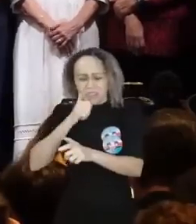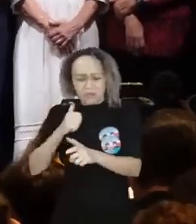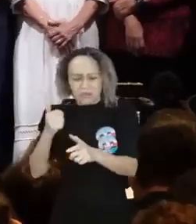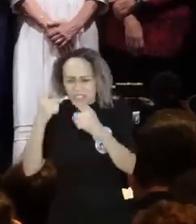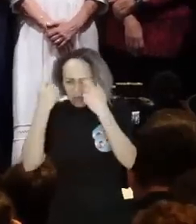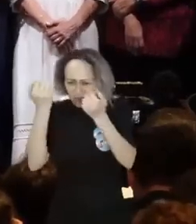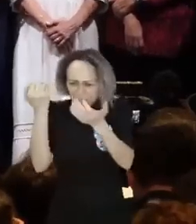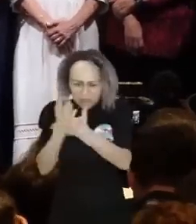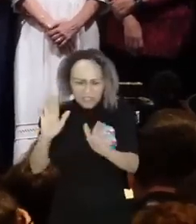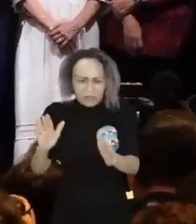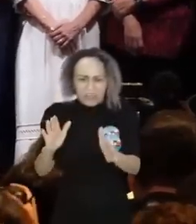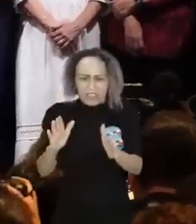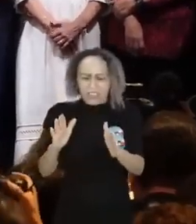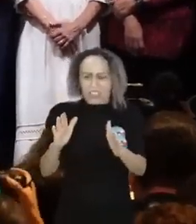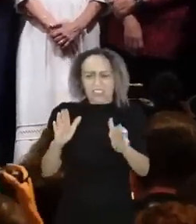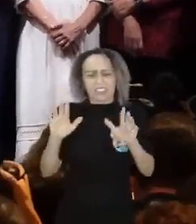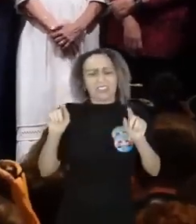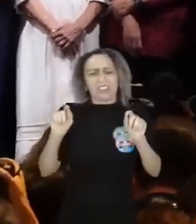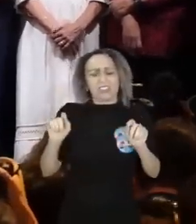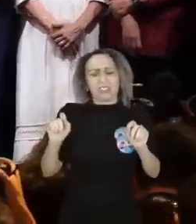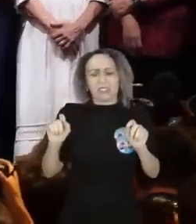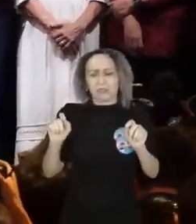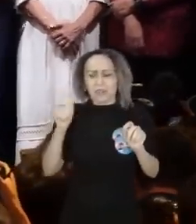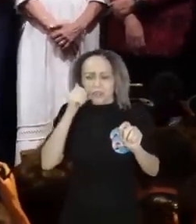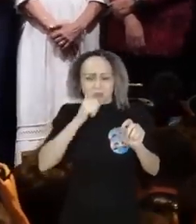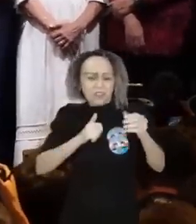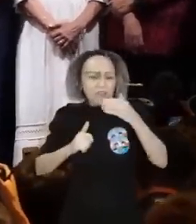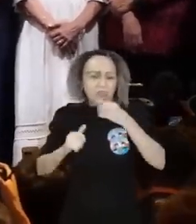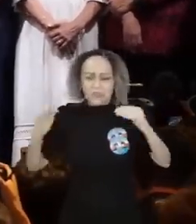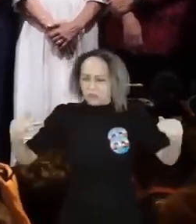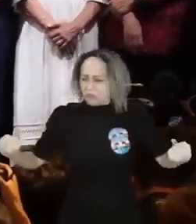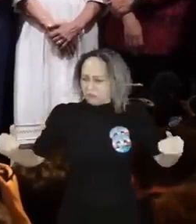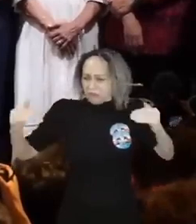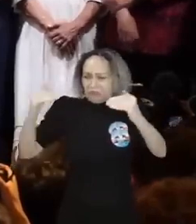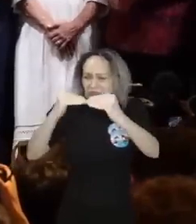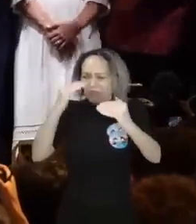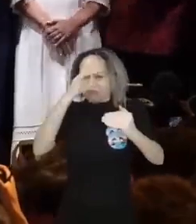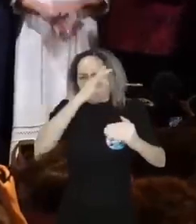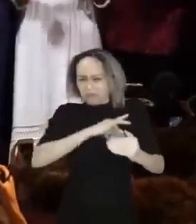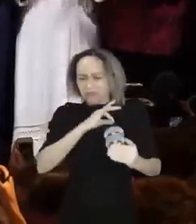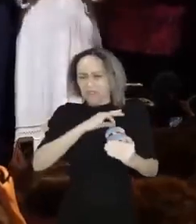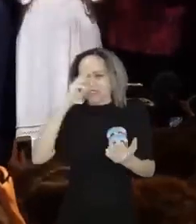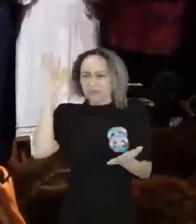os homens ganham no exercício da mesma função.